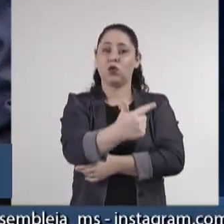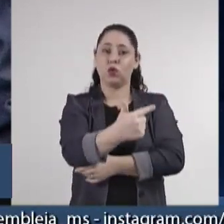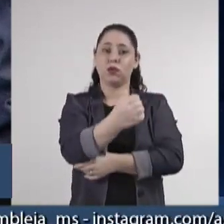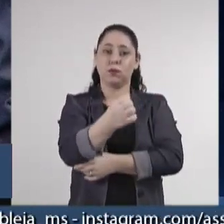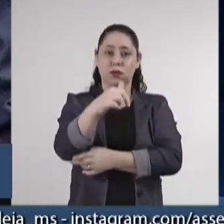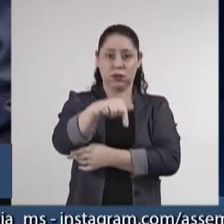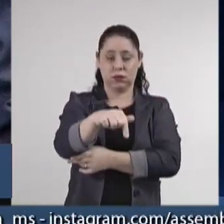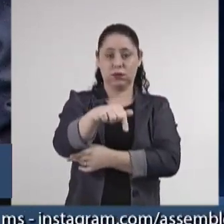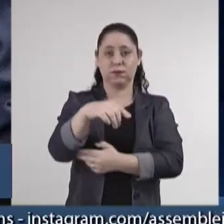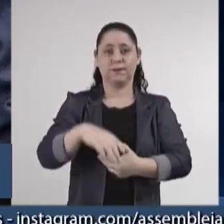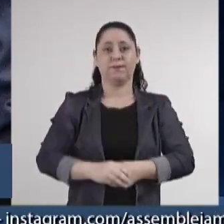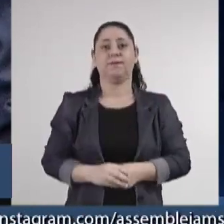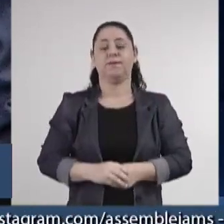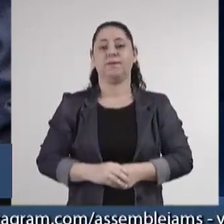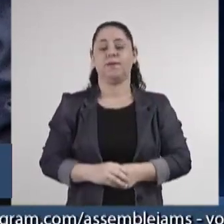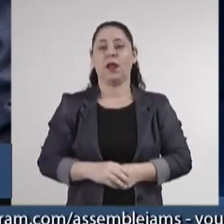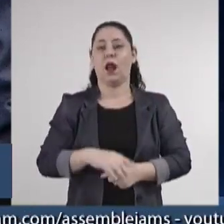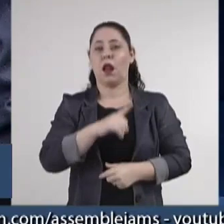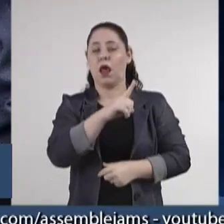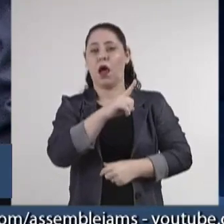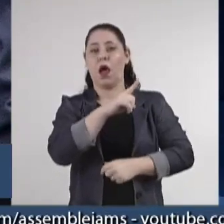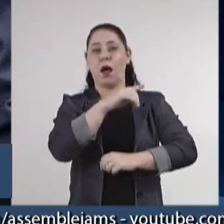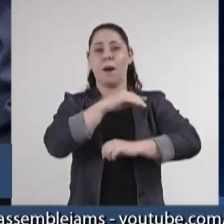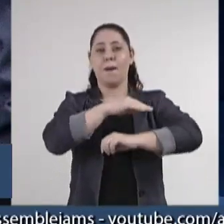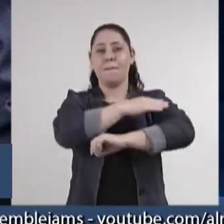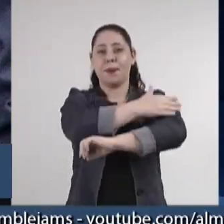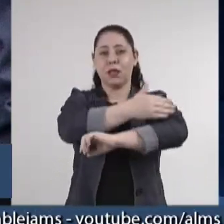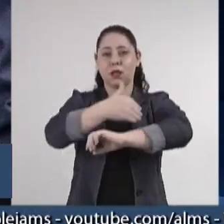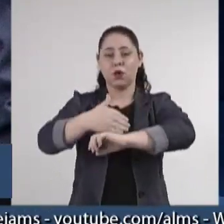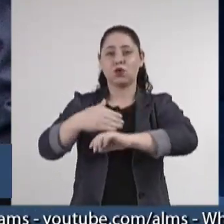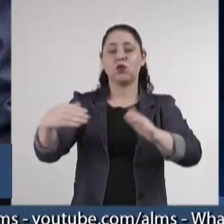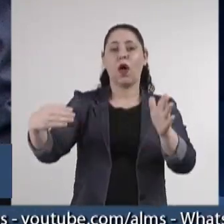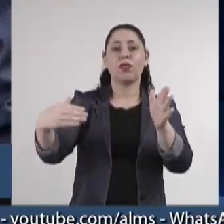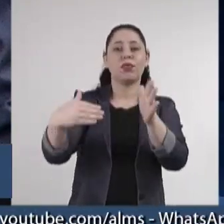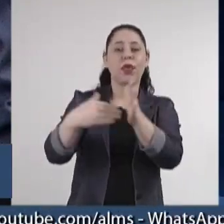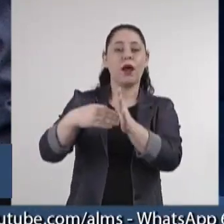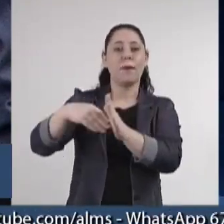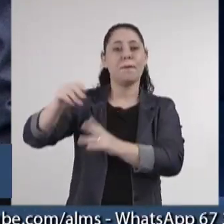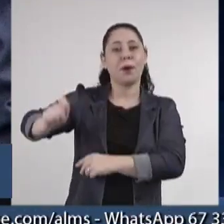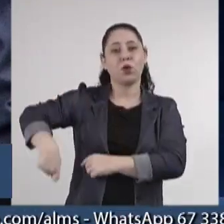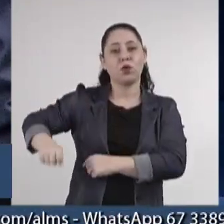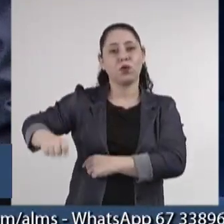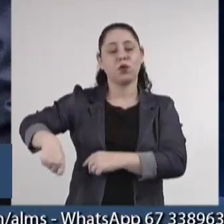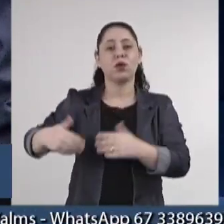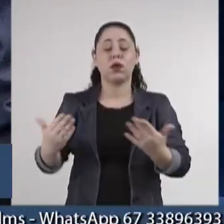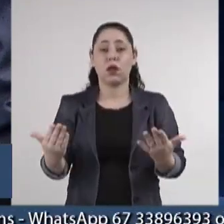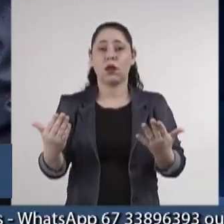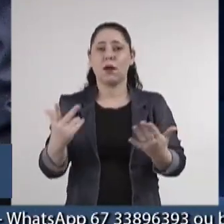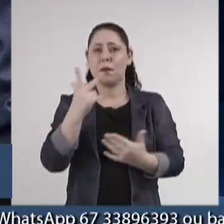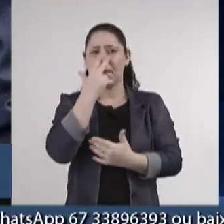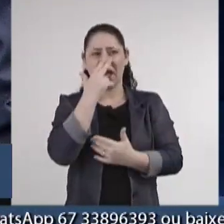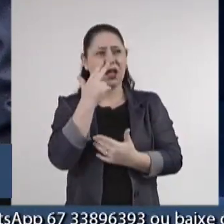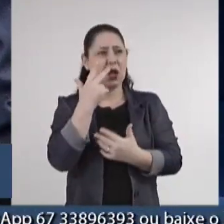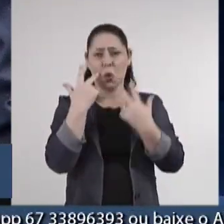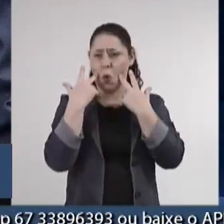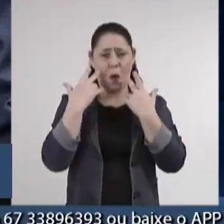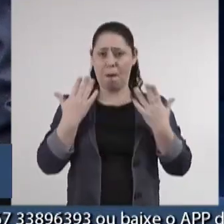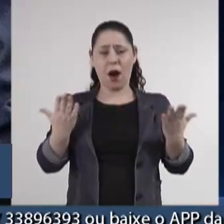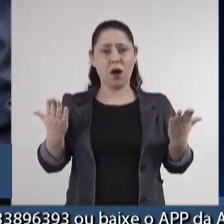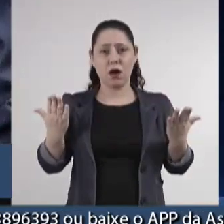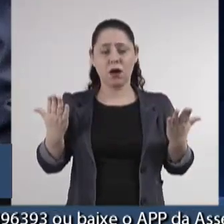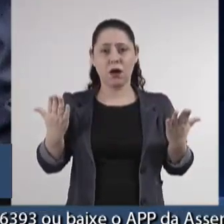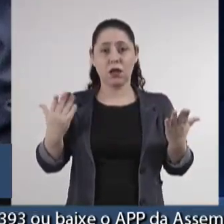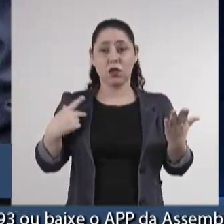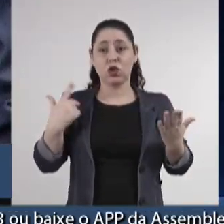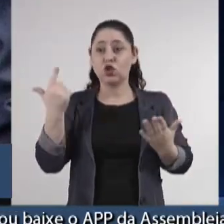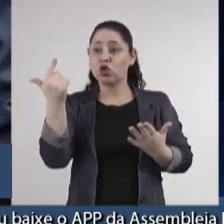BR-267, lá, Bataguaçu até Porto Murtinho, e acho que está tudo normal. Se não